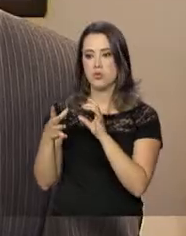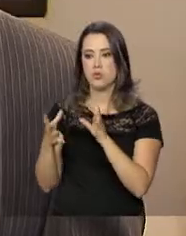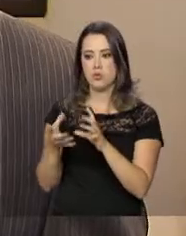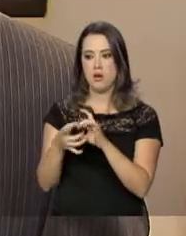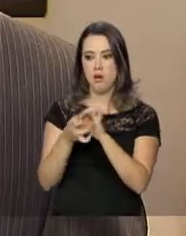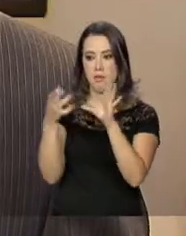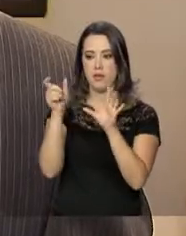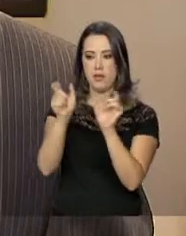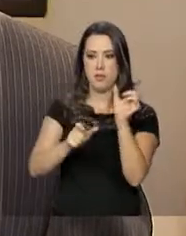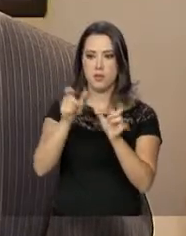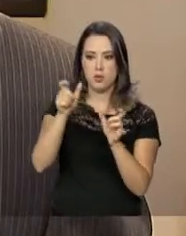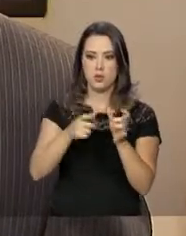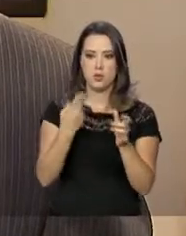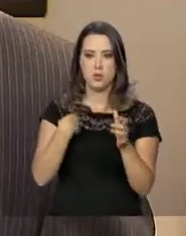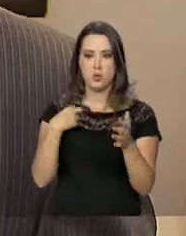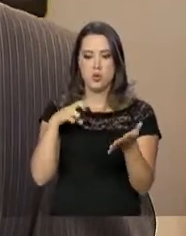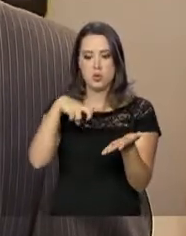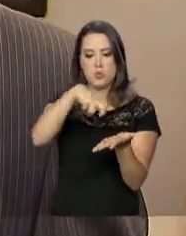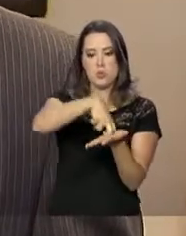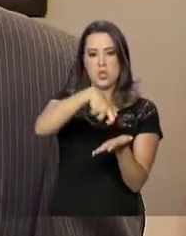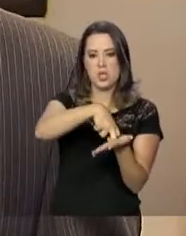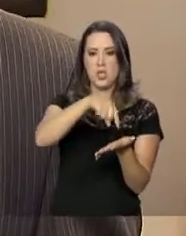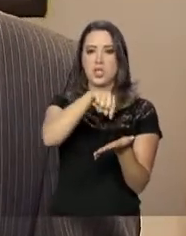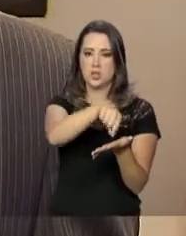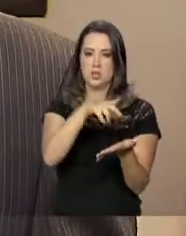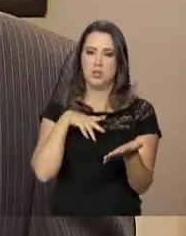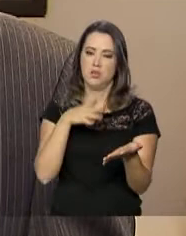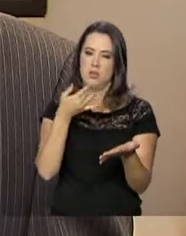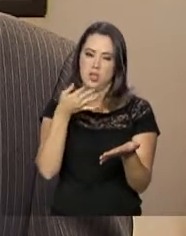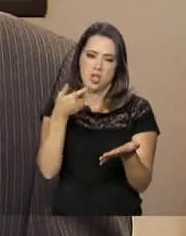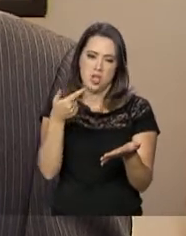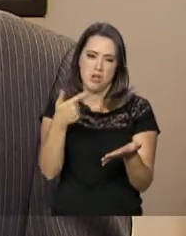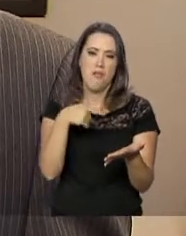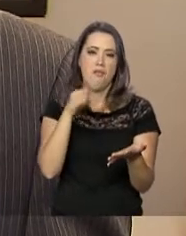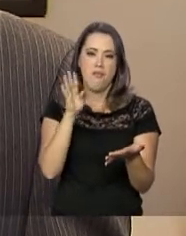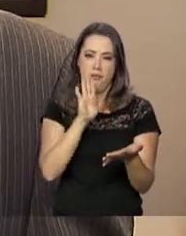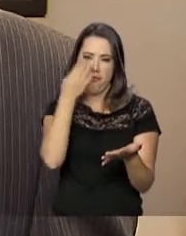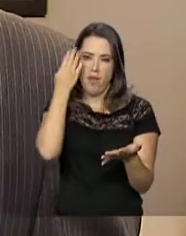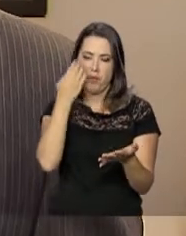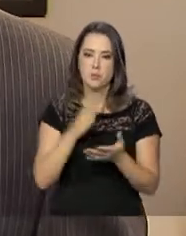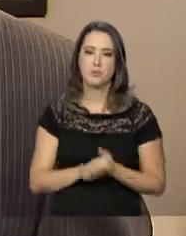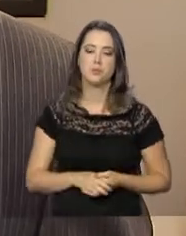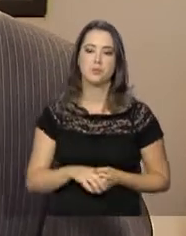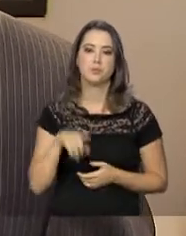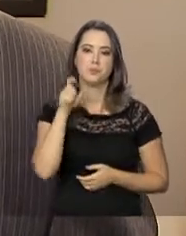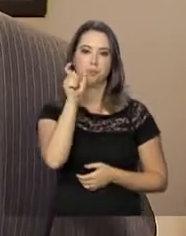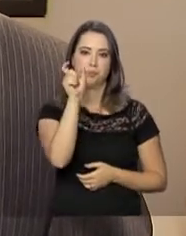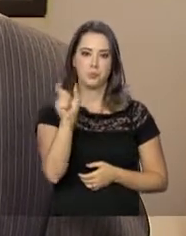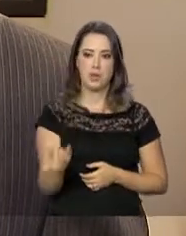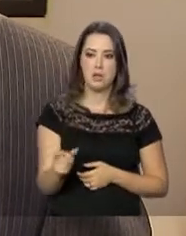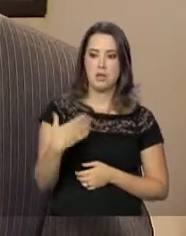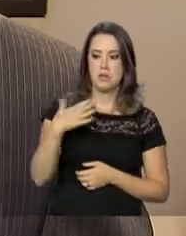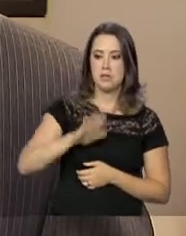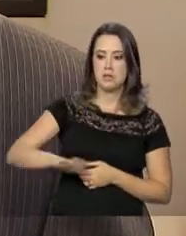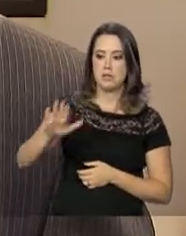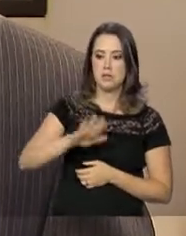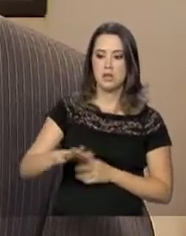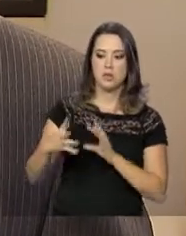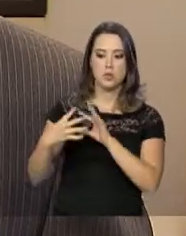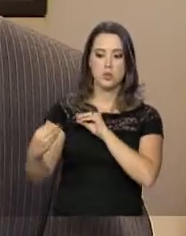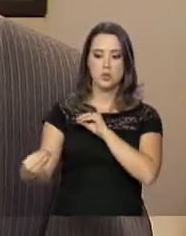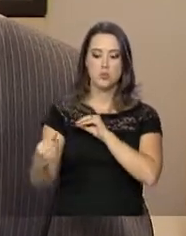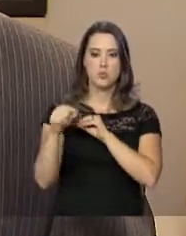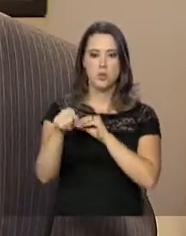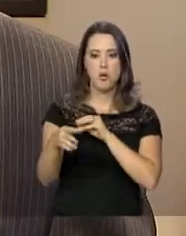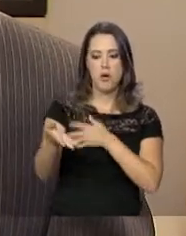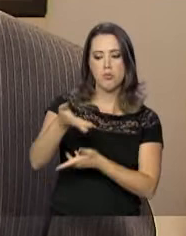caso do desaparecimento de uma criança esse perfil genético dessa desse desaparecimento pode ser usado por exemplo com os os familiares